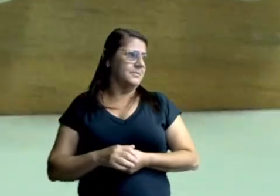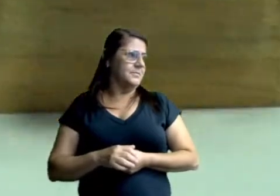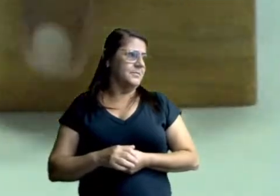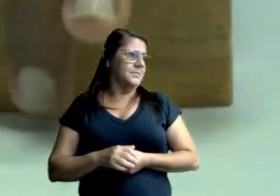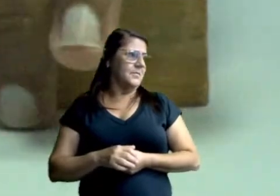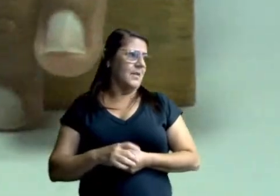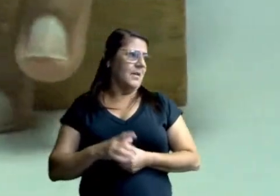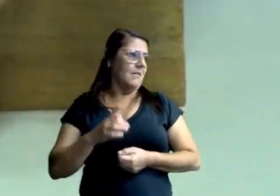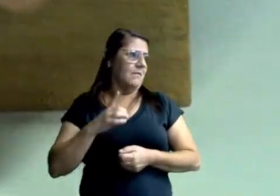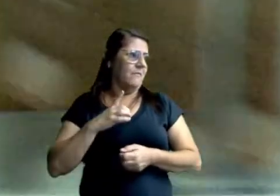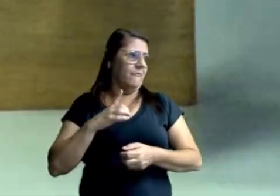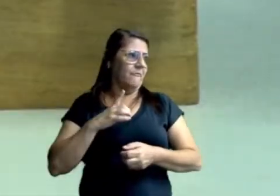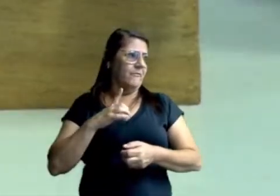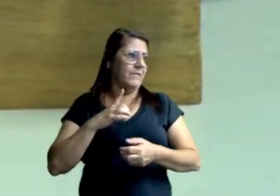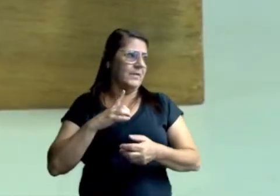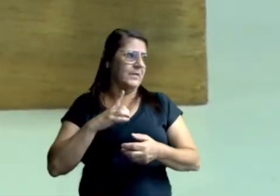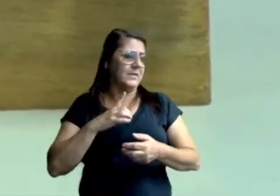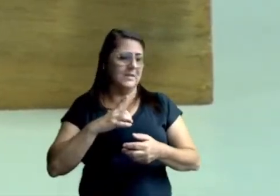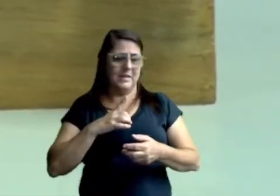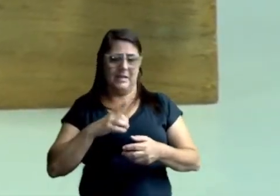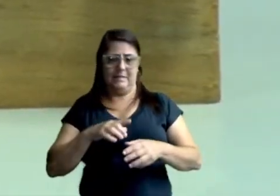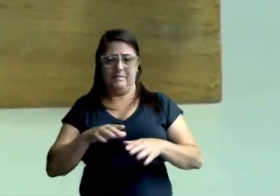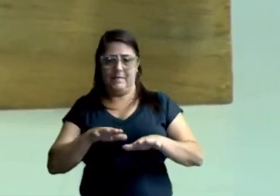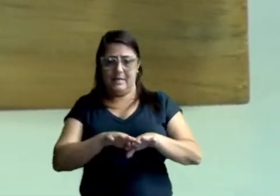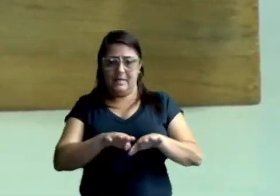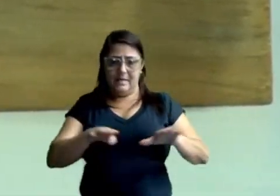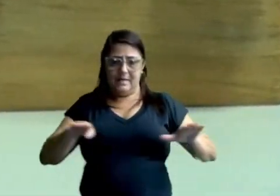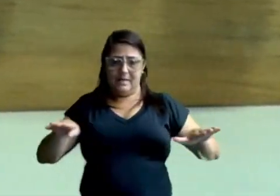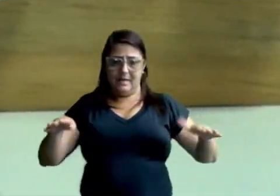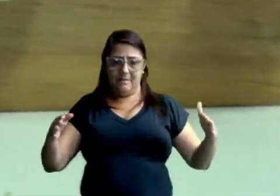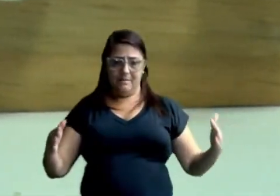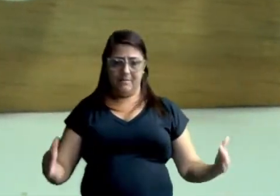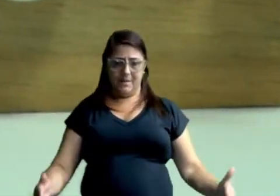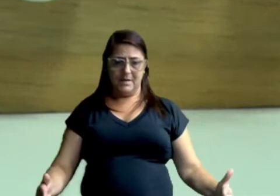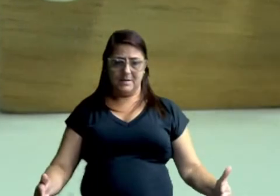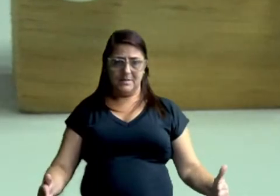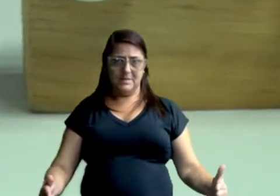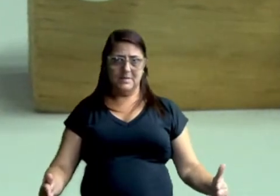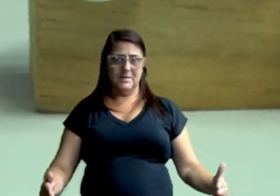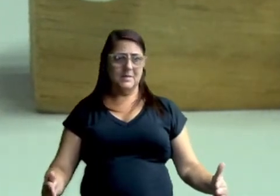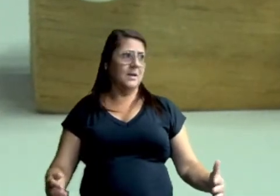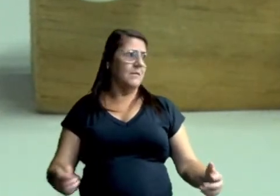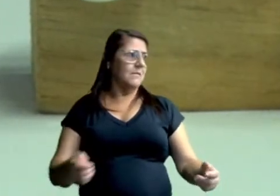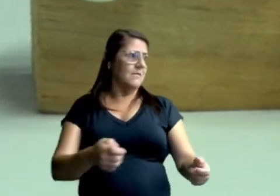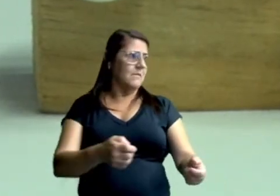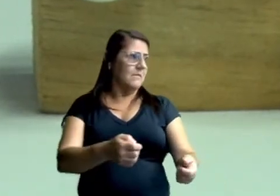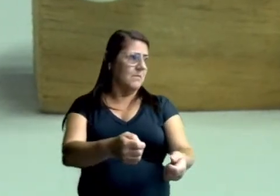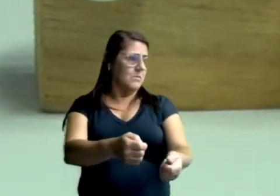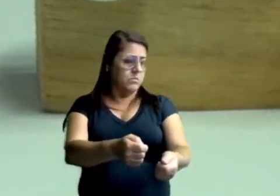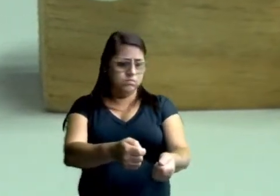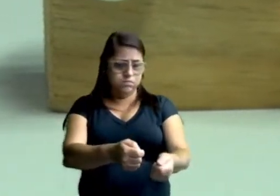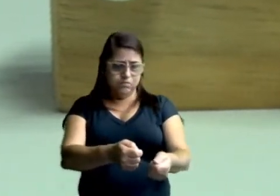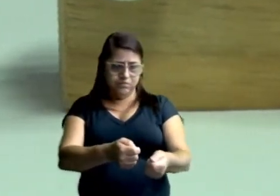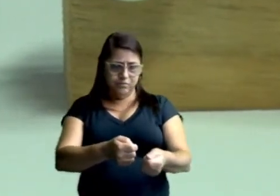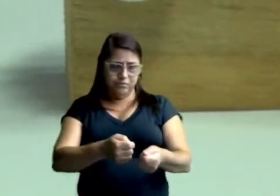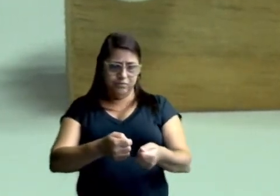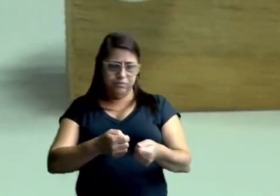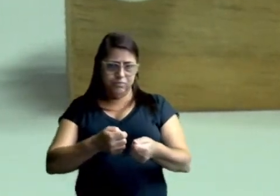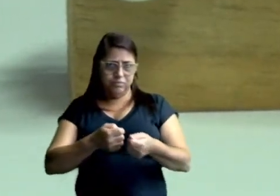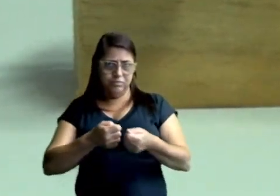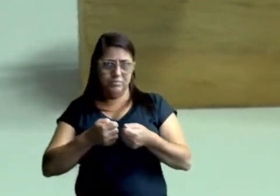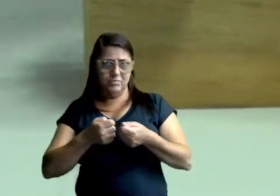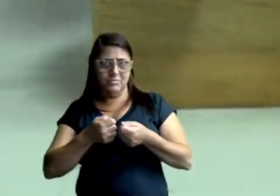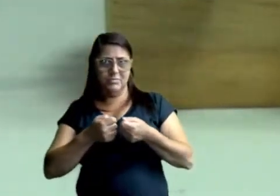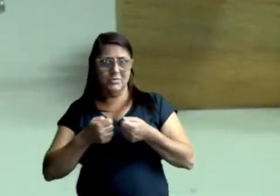cubo aqui, juntamente com a madeira do tampo da mesa. Observe quanto vai aumentar aqui o tamanho,